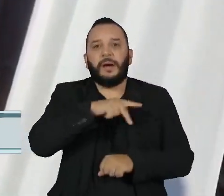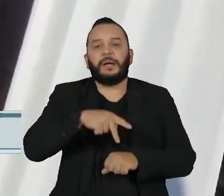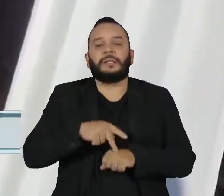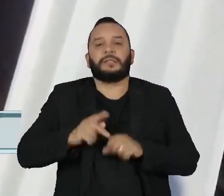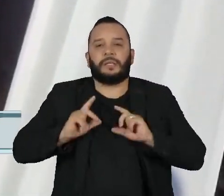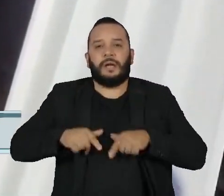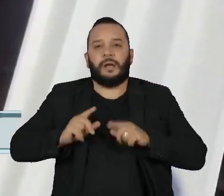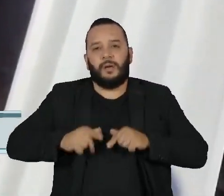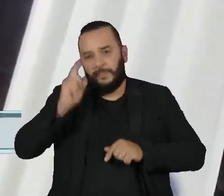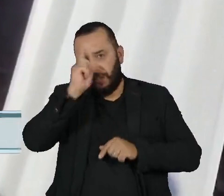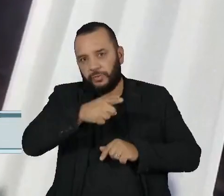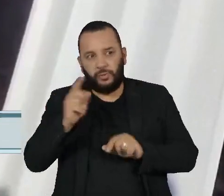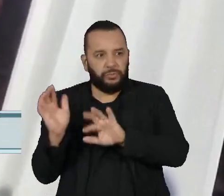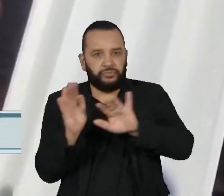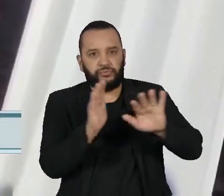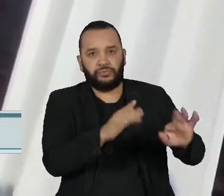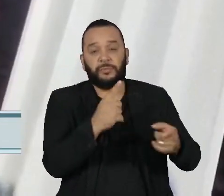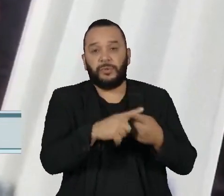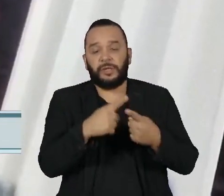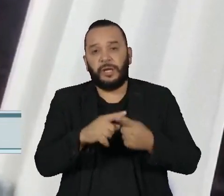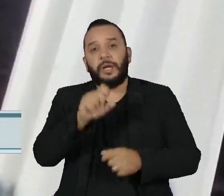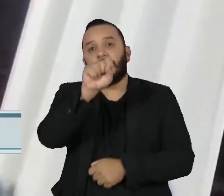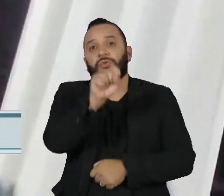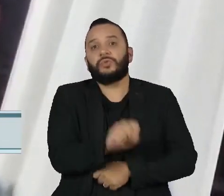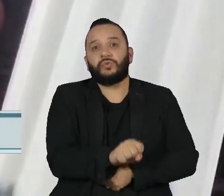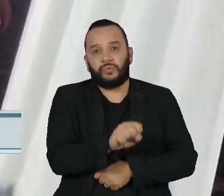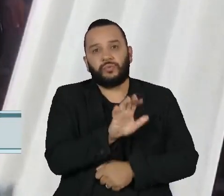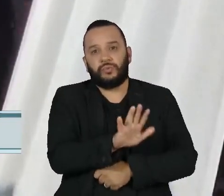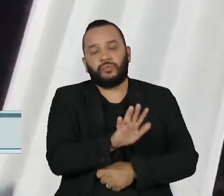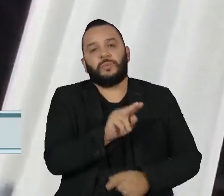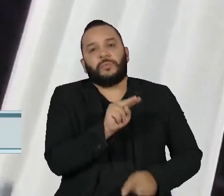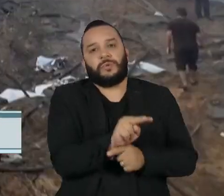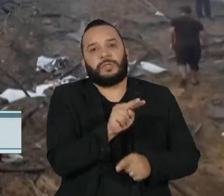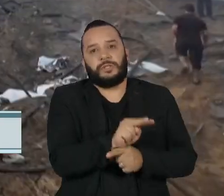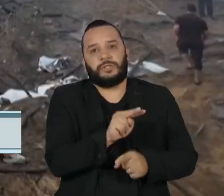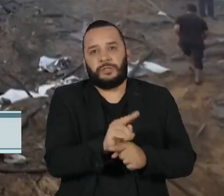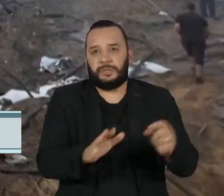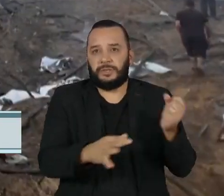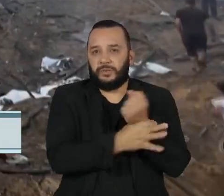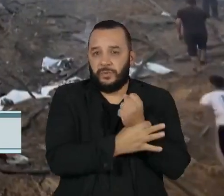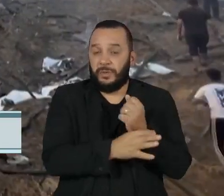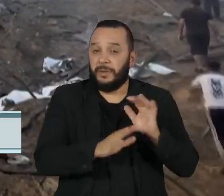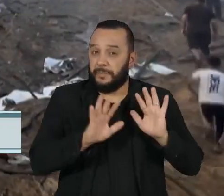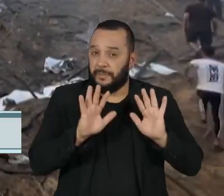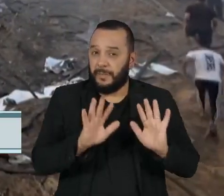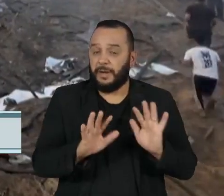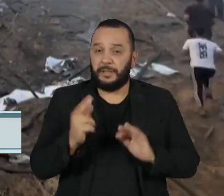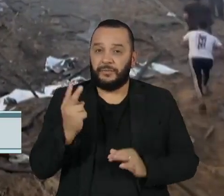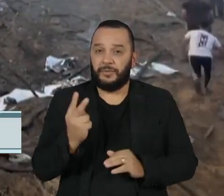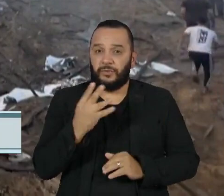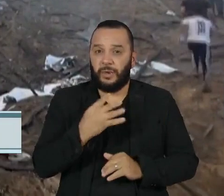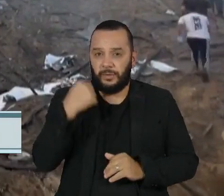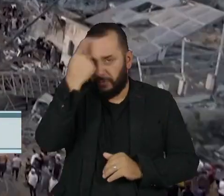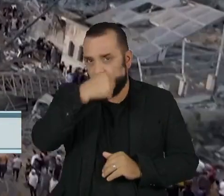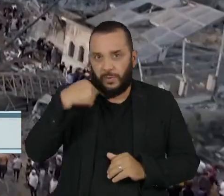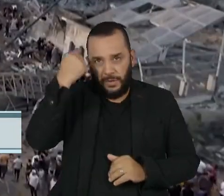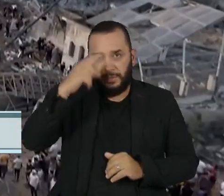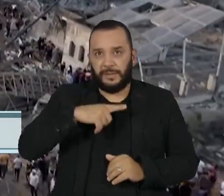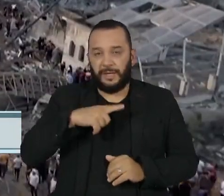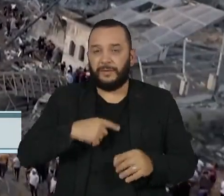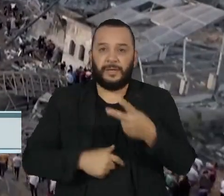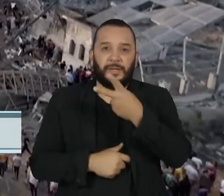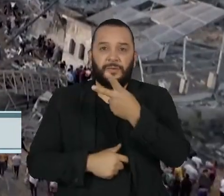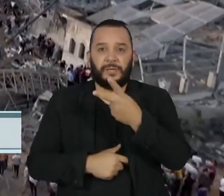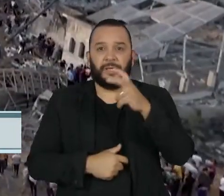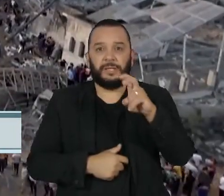argumento de que mais ao sul a população da Faixa de Gaza estaria segura mas nas últimas 24 horas foram mais de